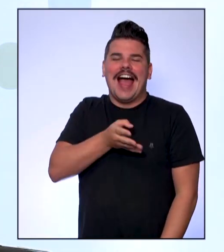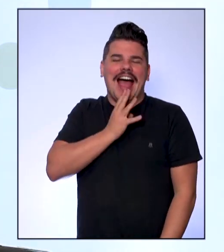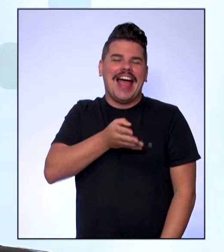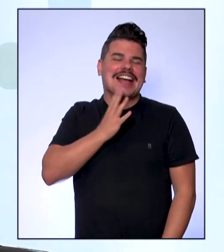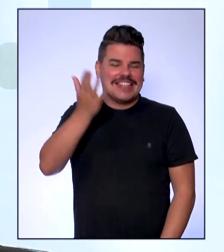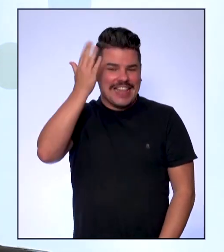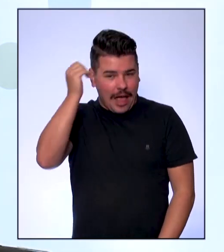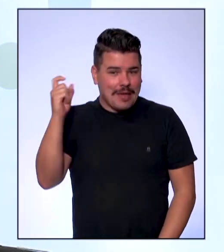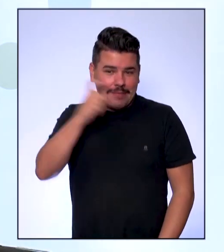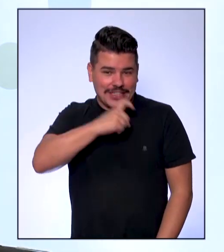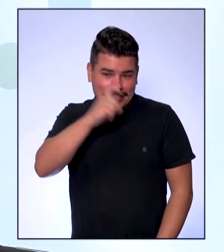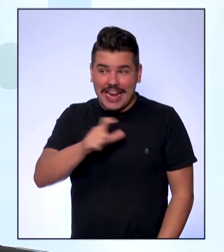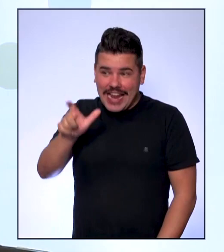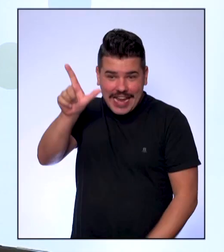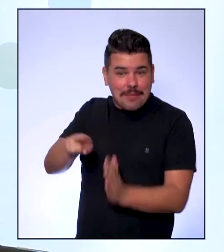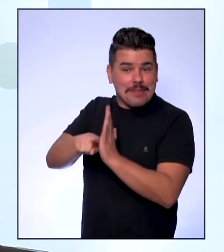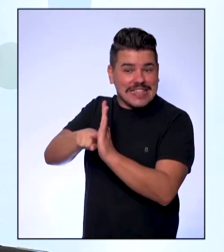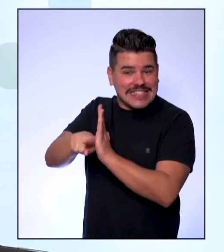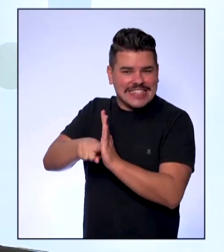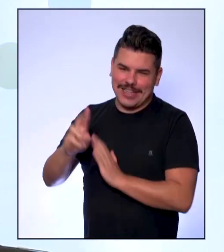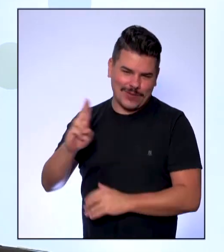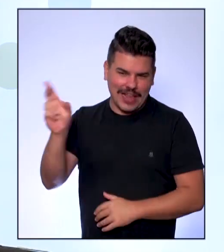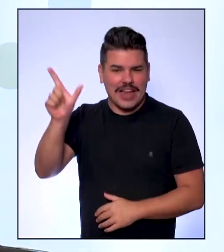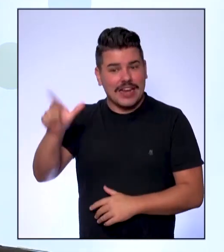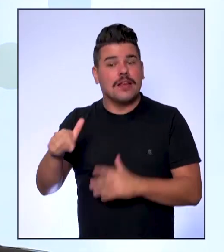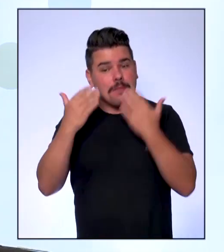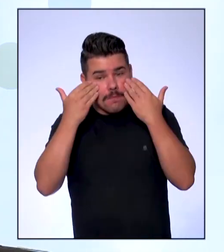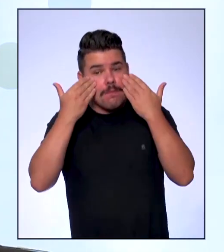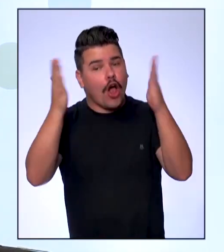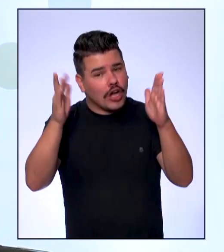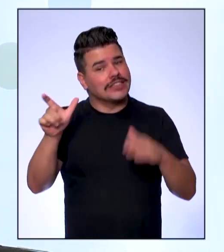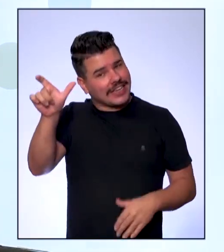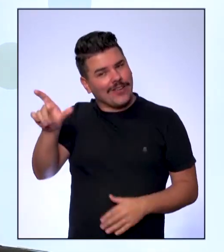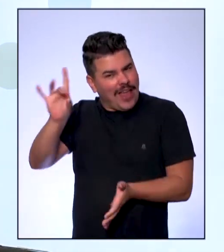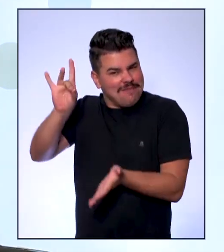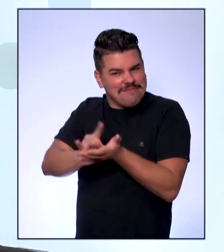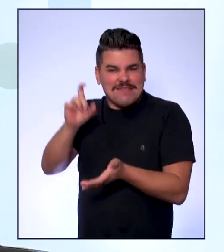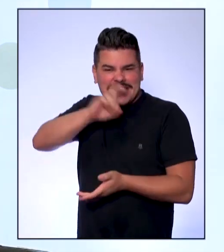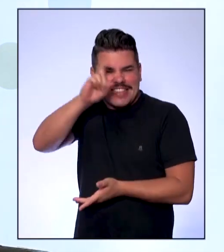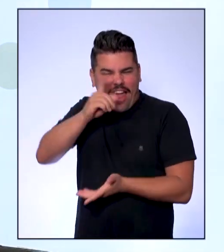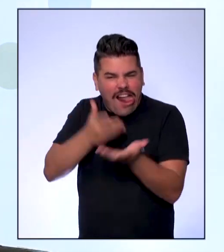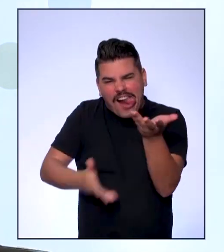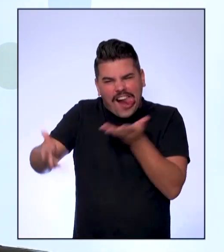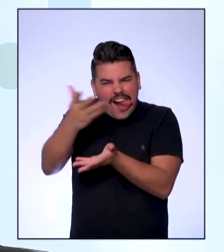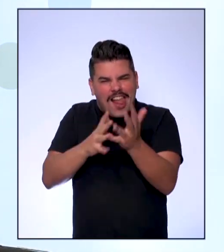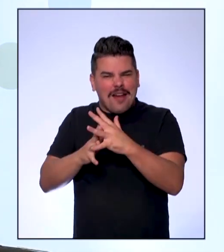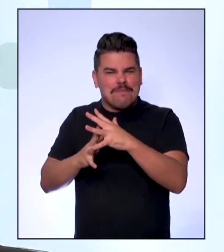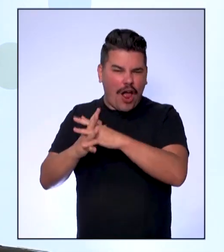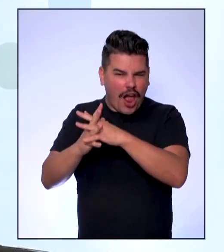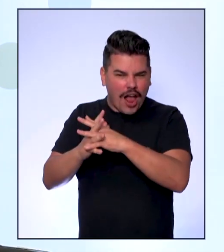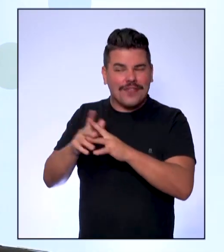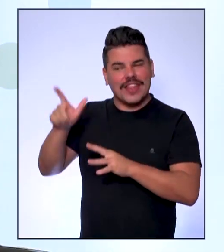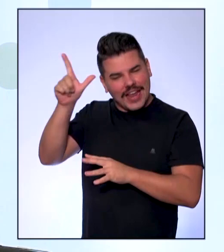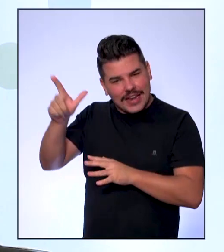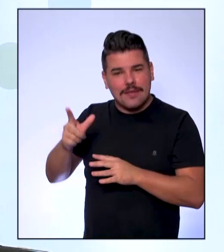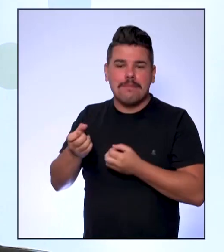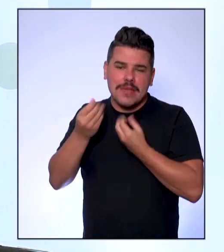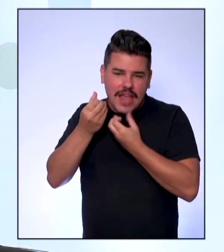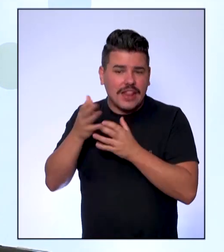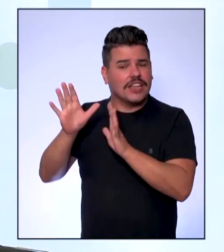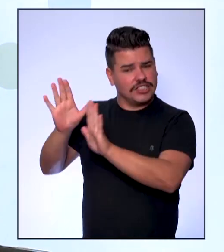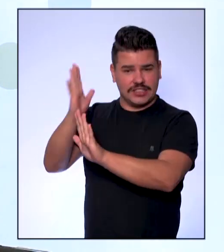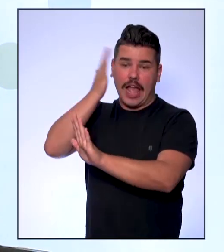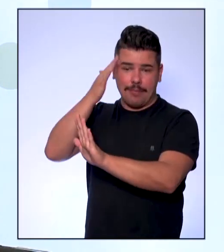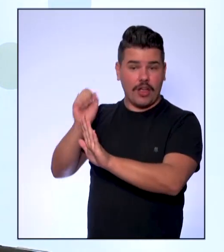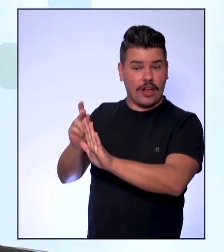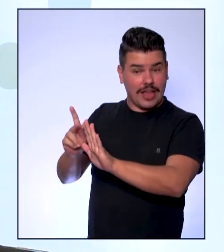como fonte de uma pesquisa. Eles deixam bem claro que aquilo é para ser sensacionalista, é uma brincadeira, é uma sátira. Então, por